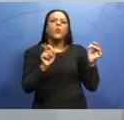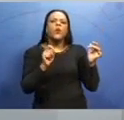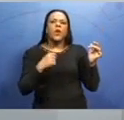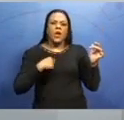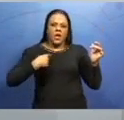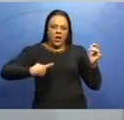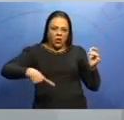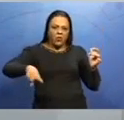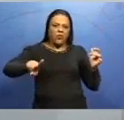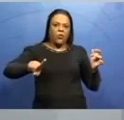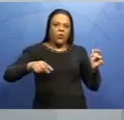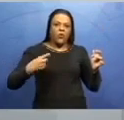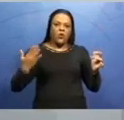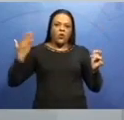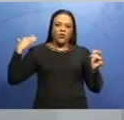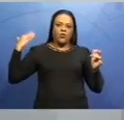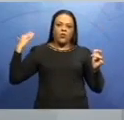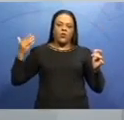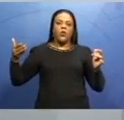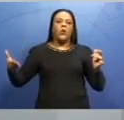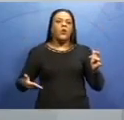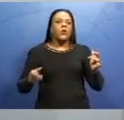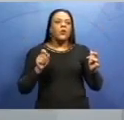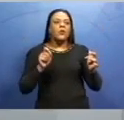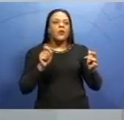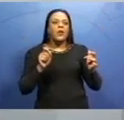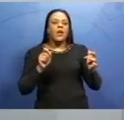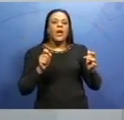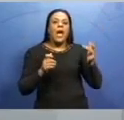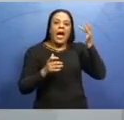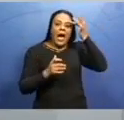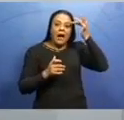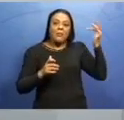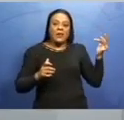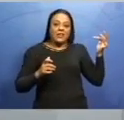irei ao mercado.